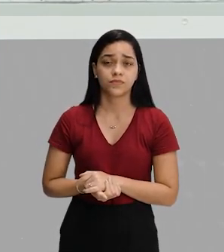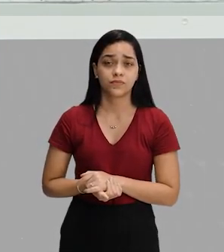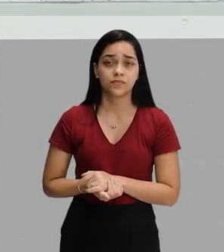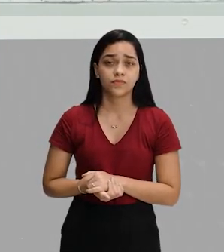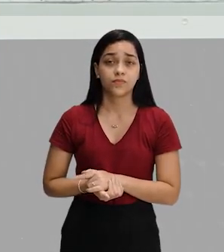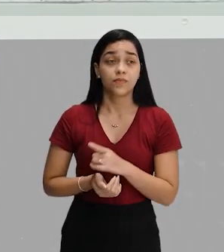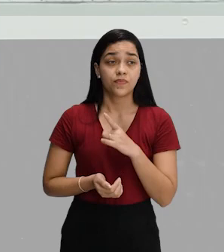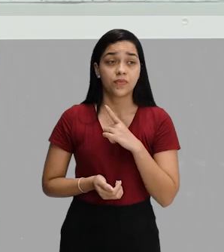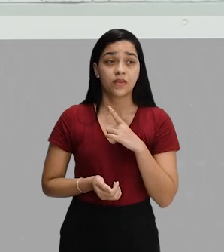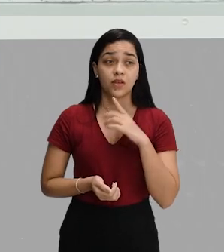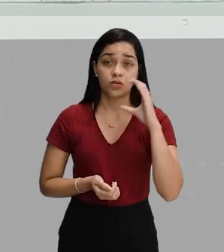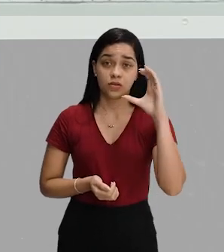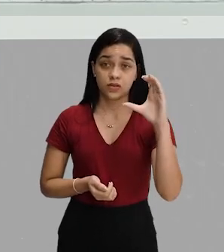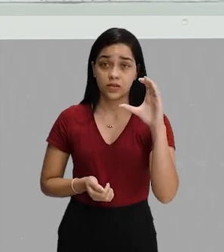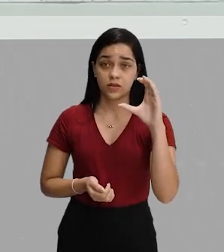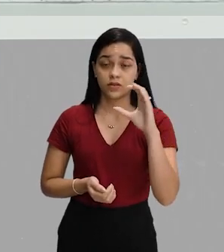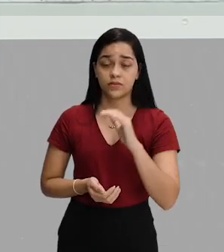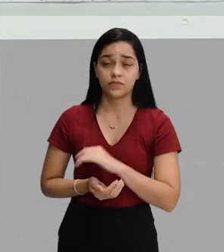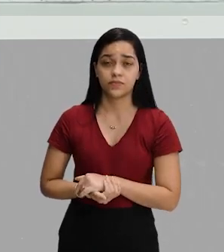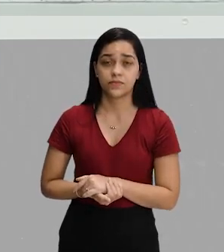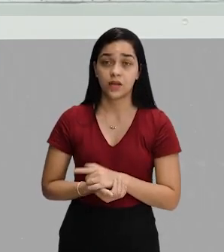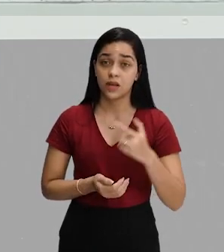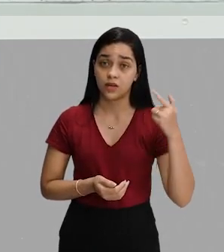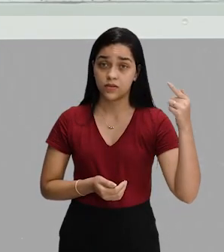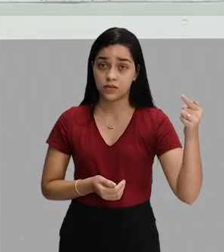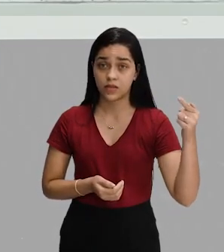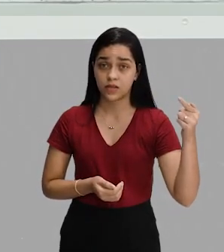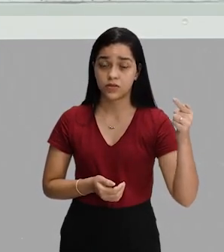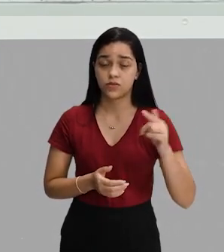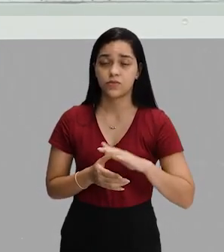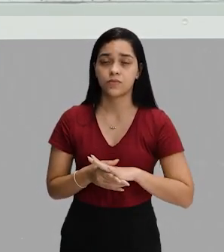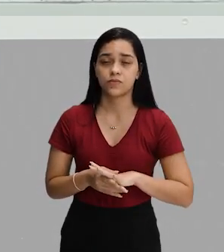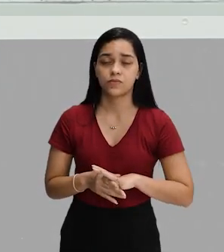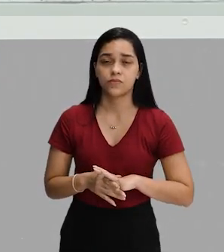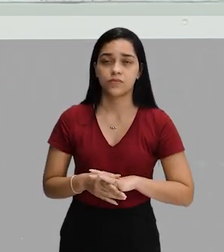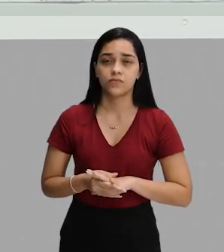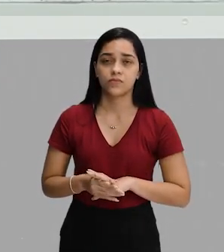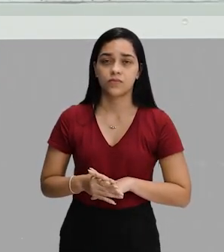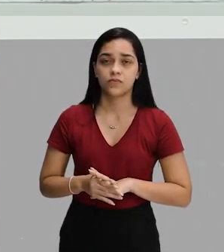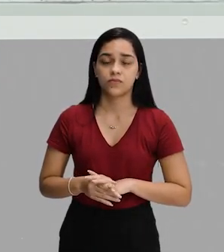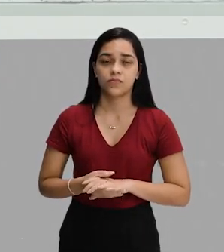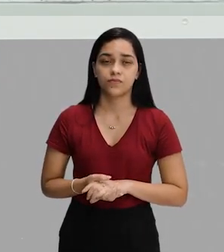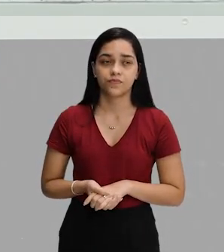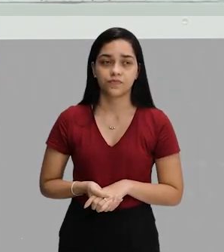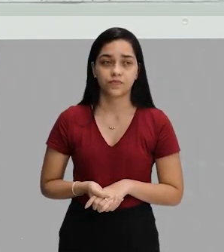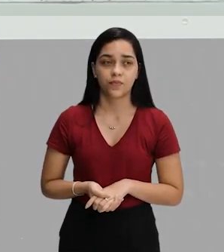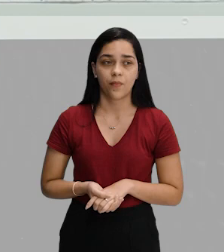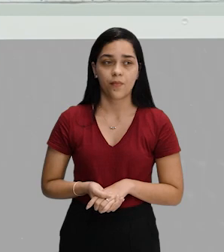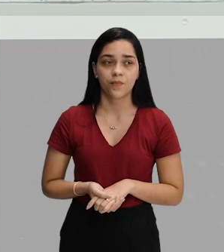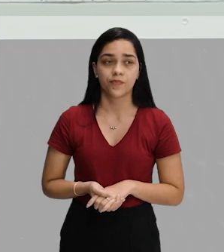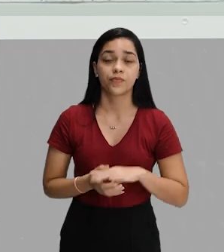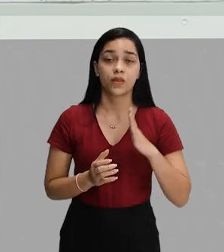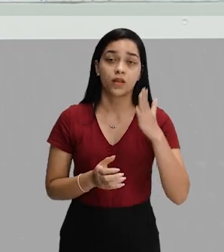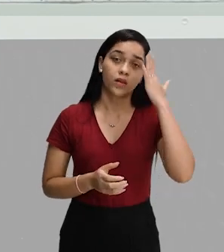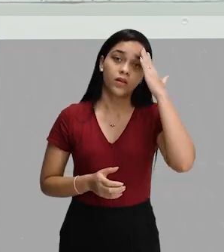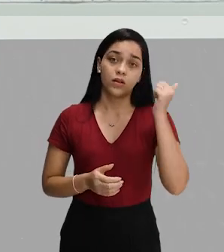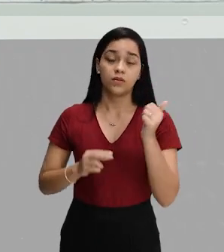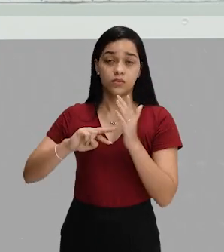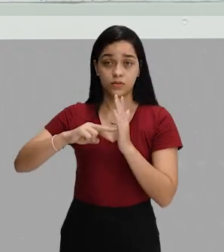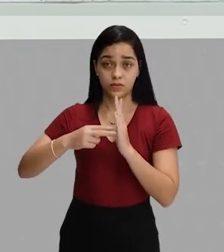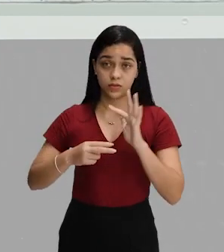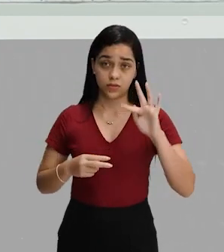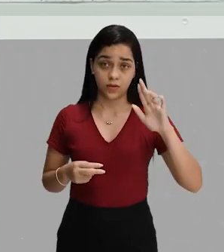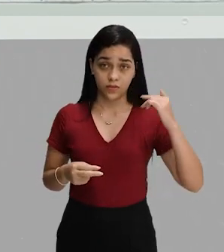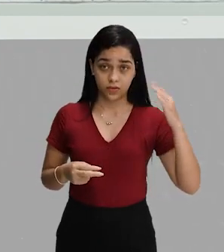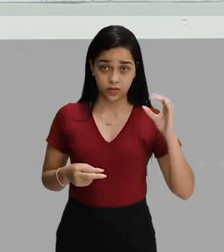E aí eu tenho C. Termo independente é o 7. Então, C é 7. Pronto. Então, a gente já sabe o que é uma função